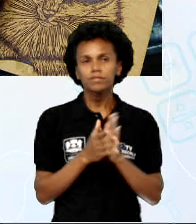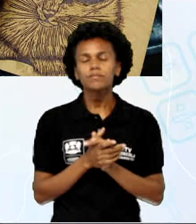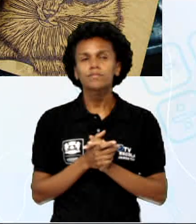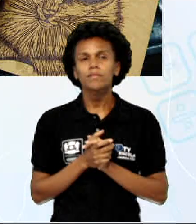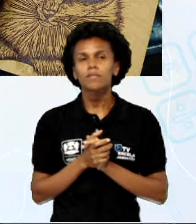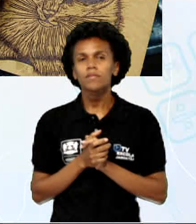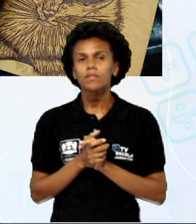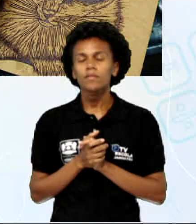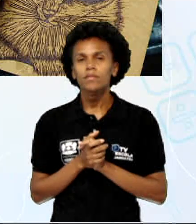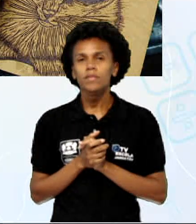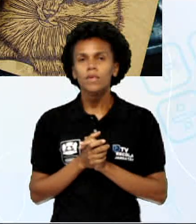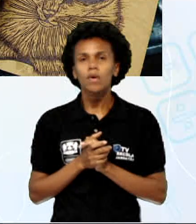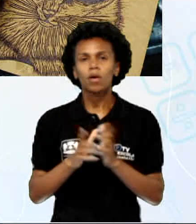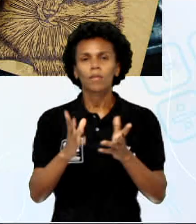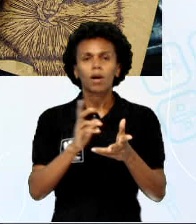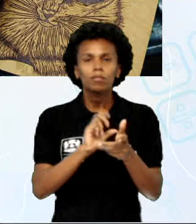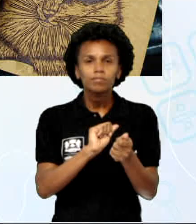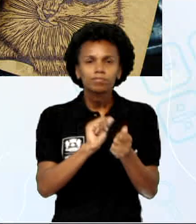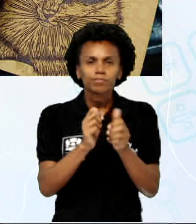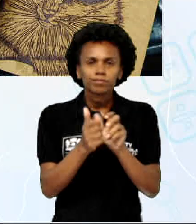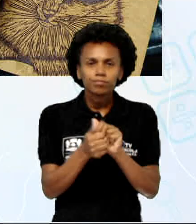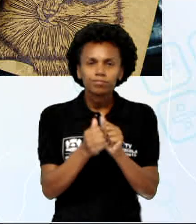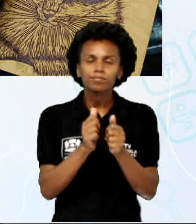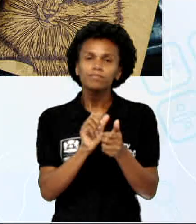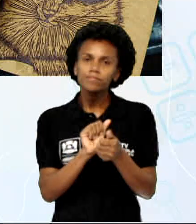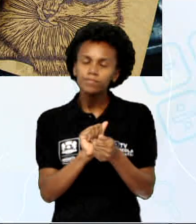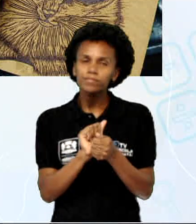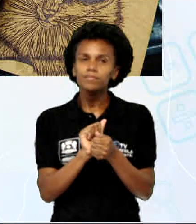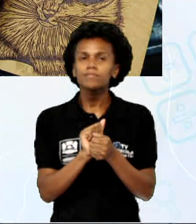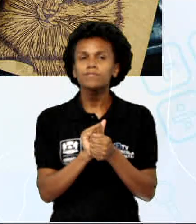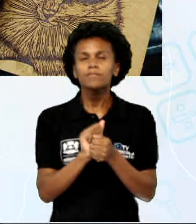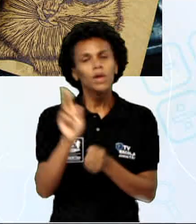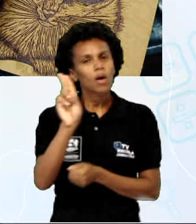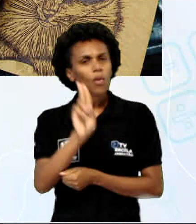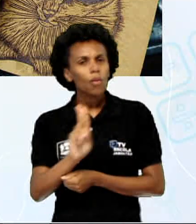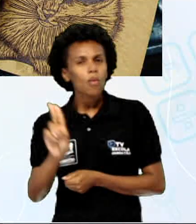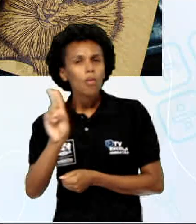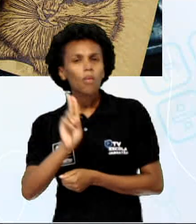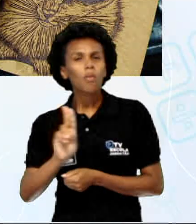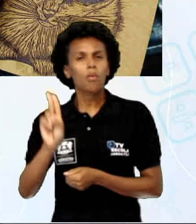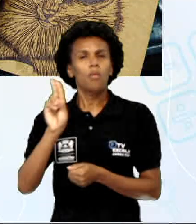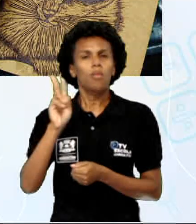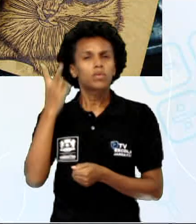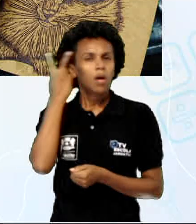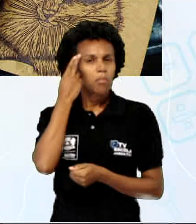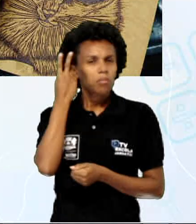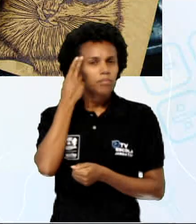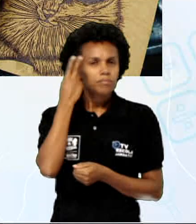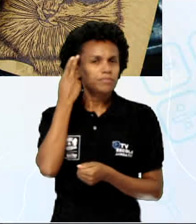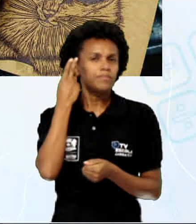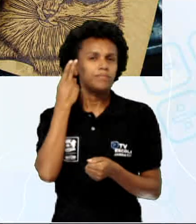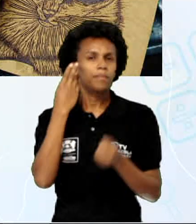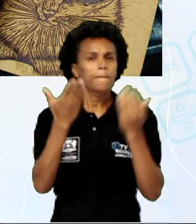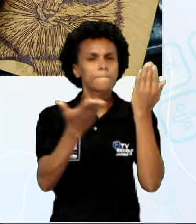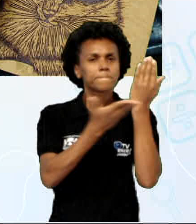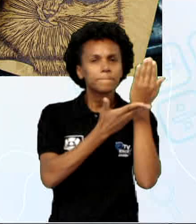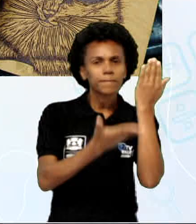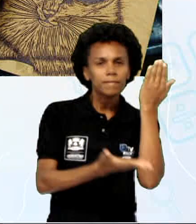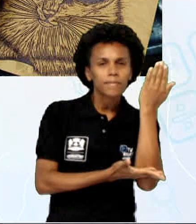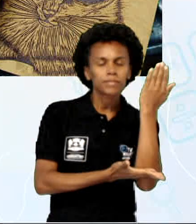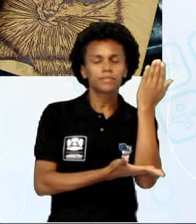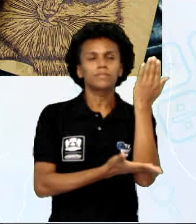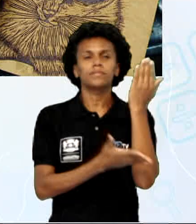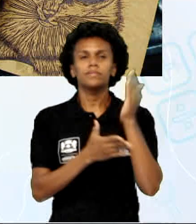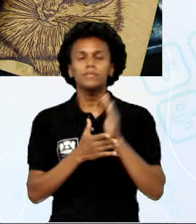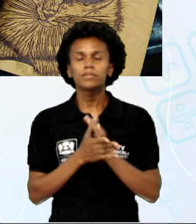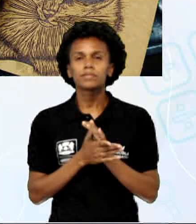madeira, né? Onde eles talham o desenho e depois eles vão imprimindo esse desenho em várias folhas diferentes,